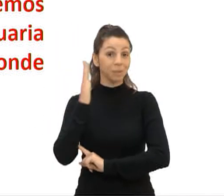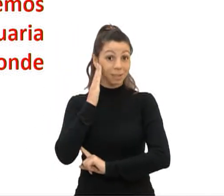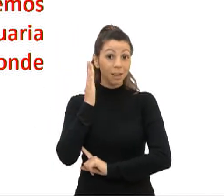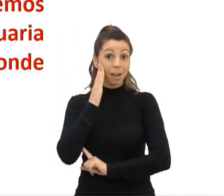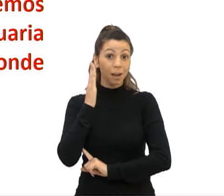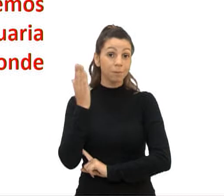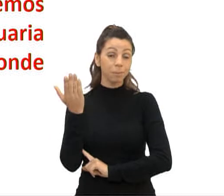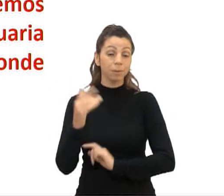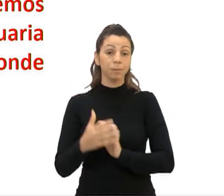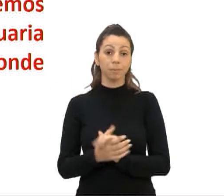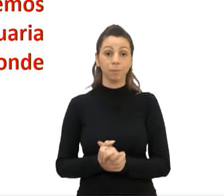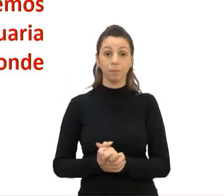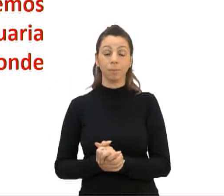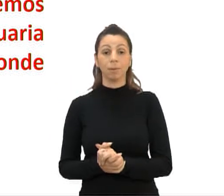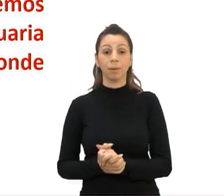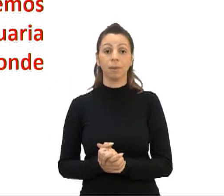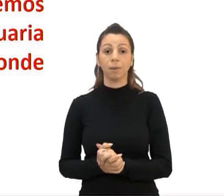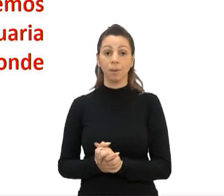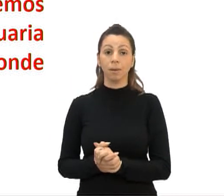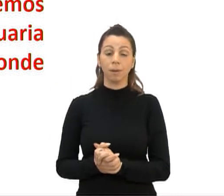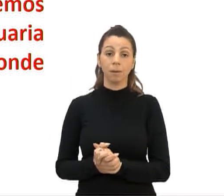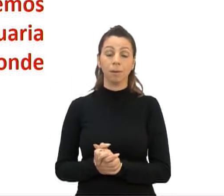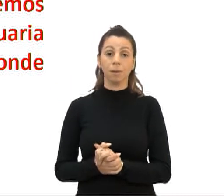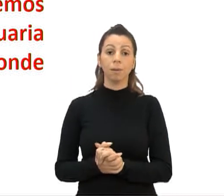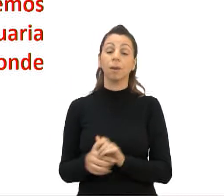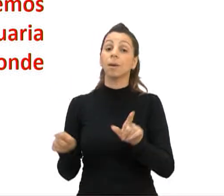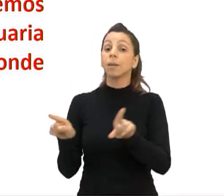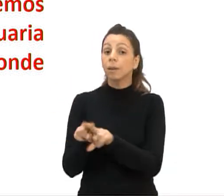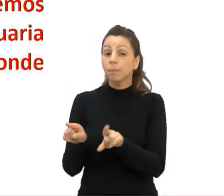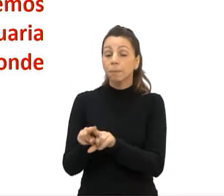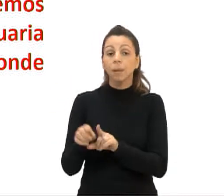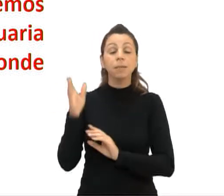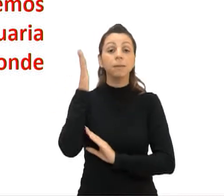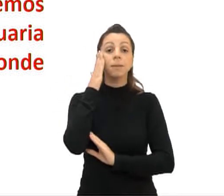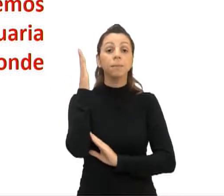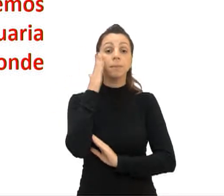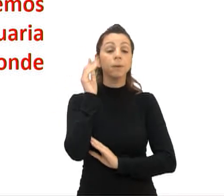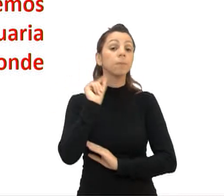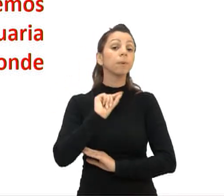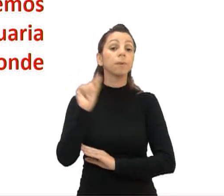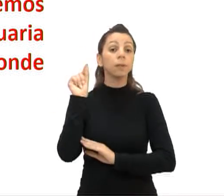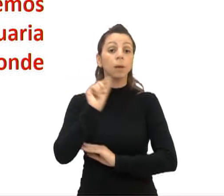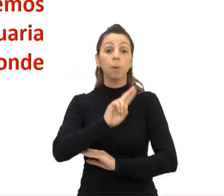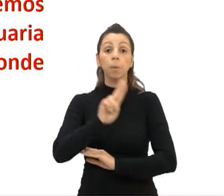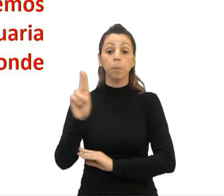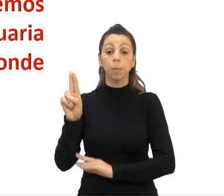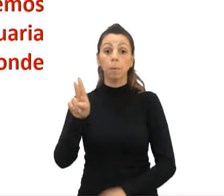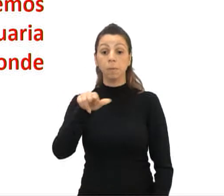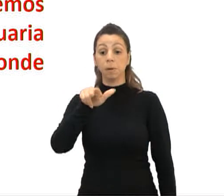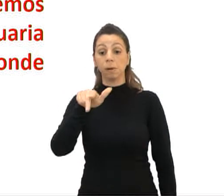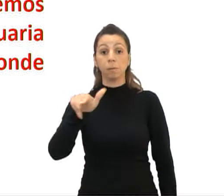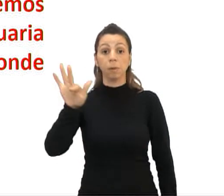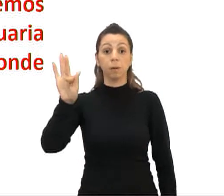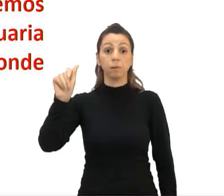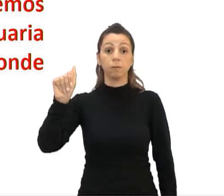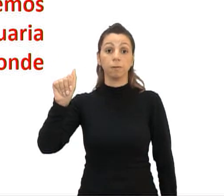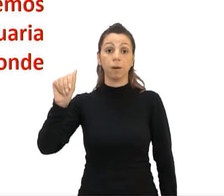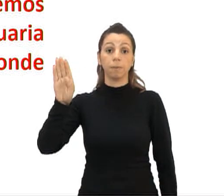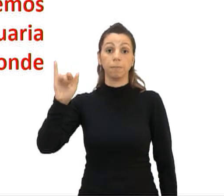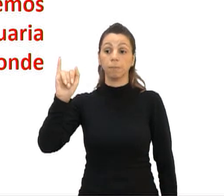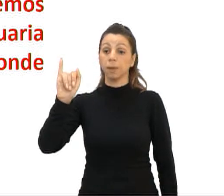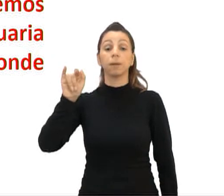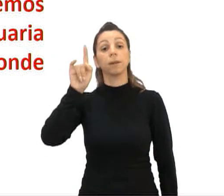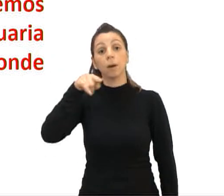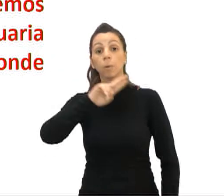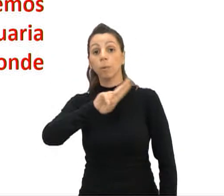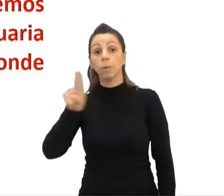sabemos o nome de alguém de sua família, sabemos o nome da Lola, que é a irmã, olha só, mais uma coisa que a gente sabe. Sabemos que vive em